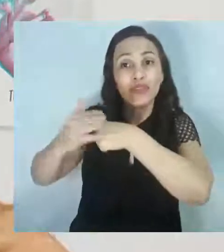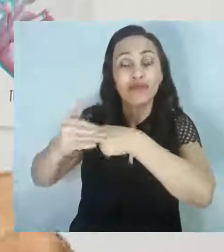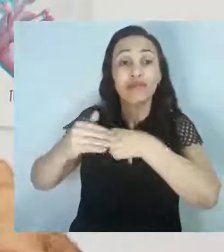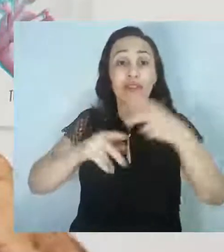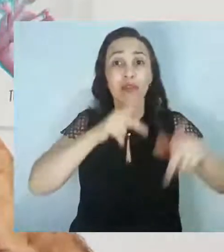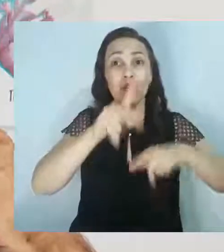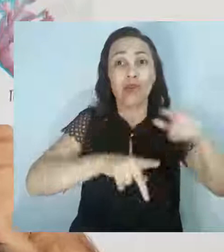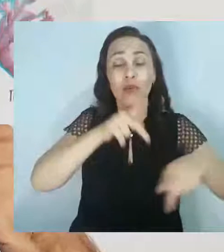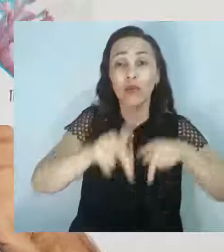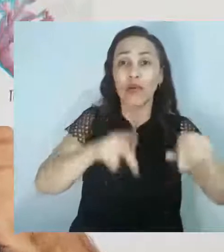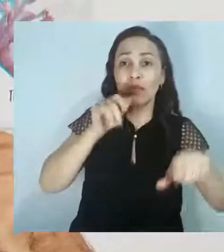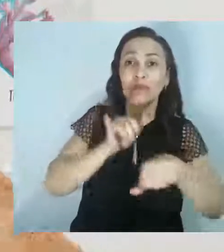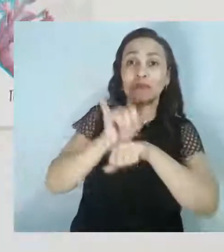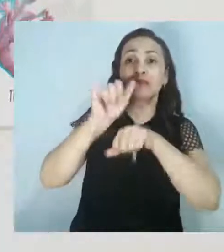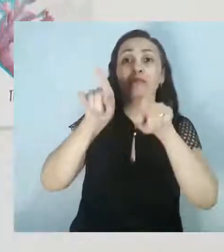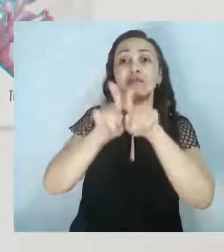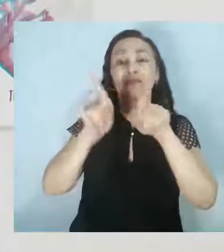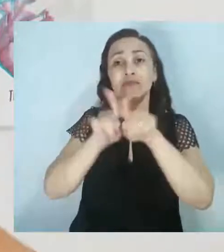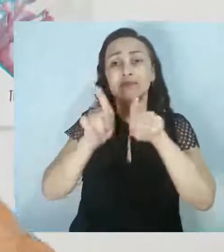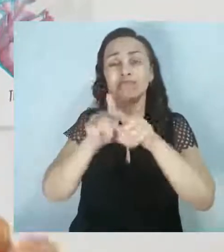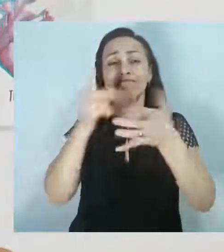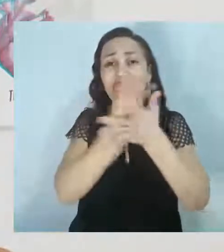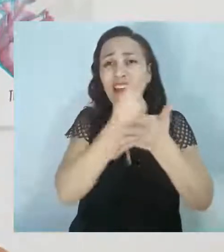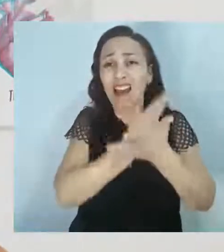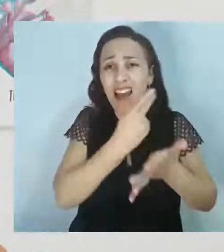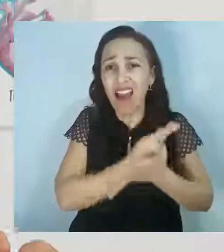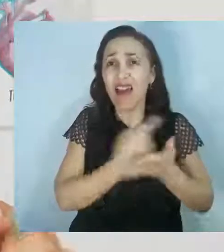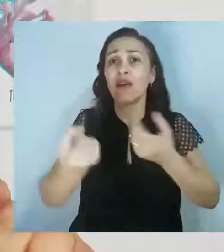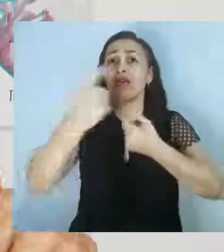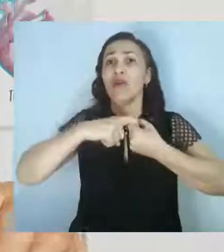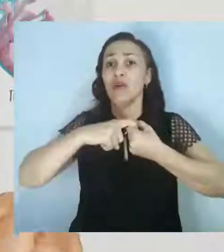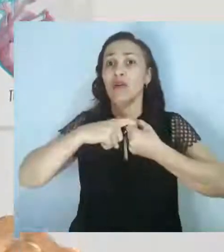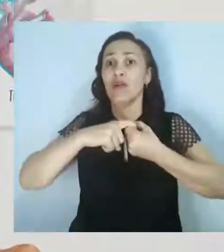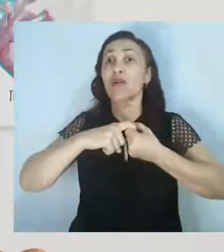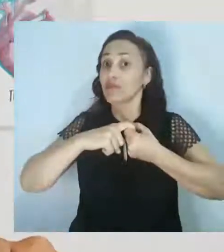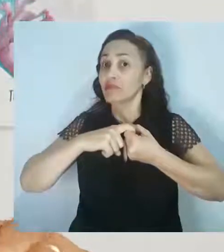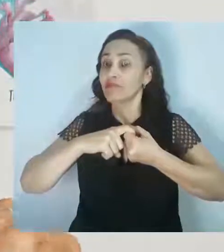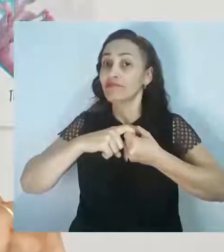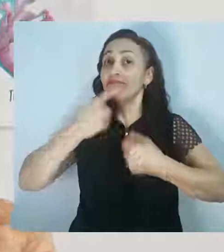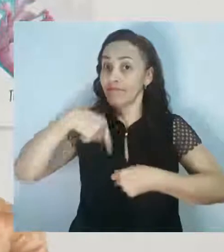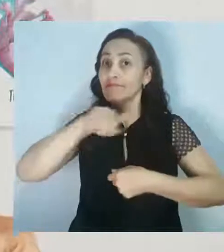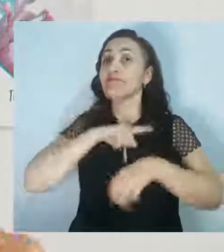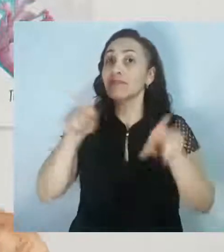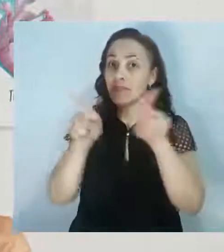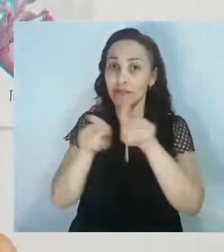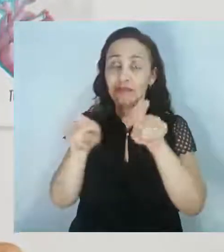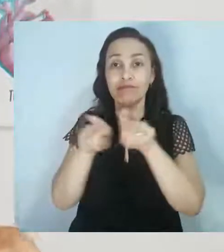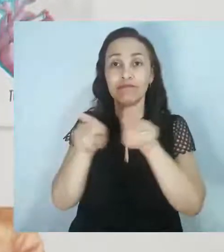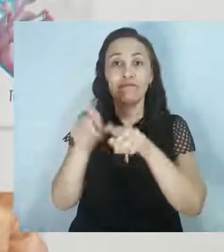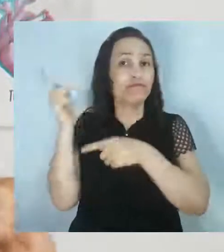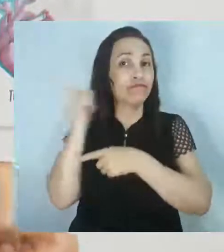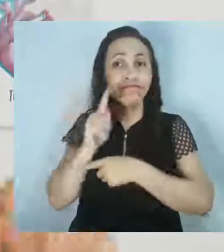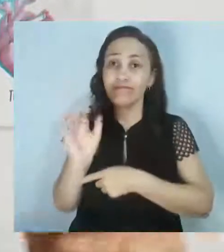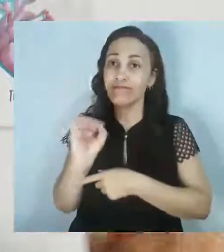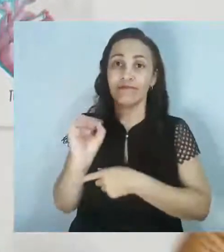esse povo que vacila, esse povo que volta atrás, também nós não